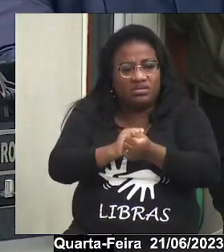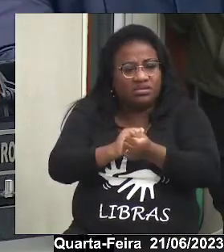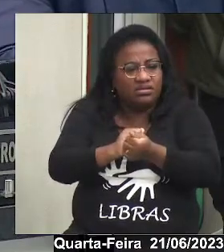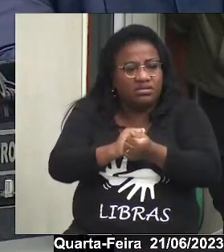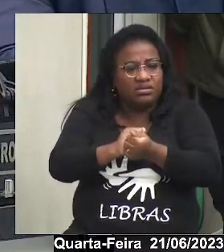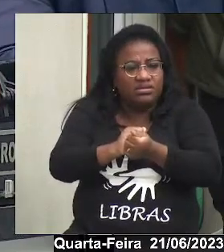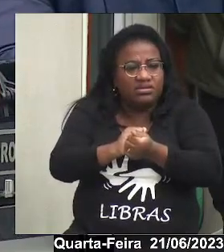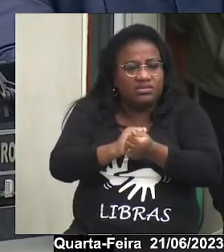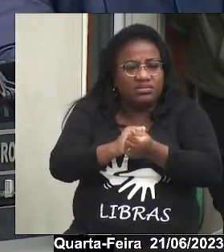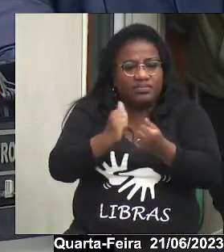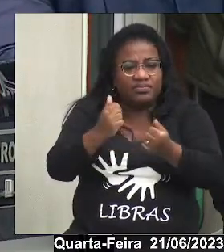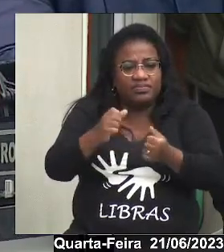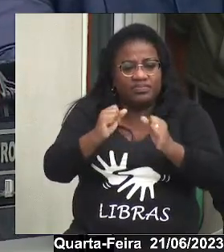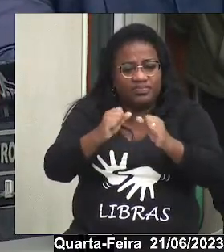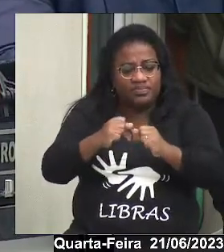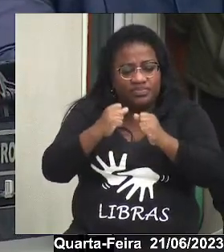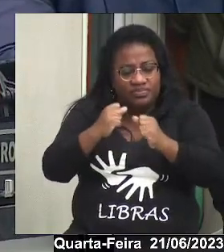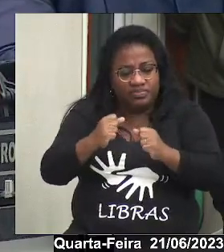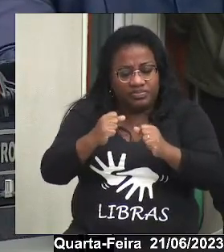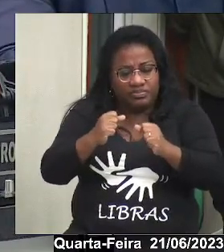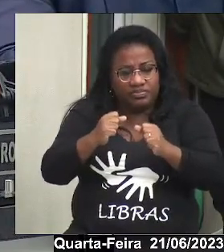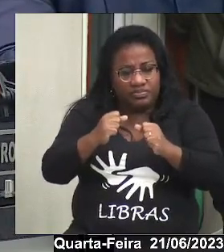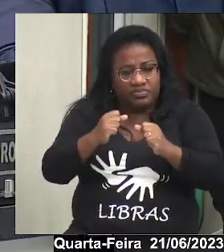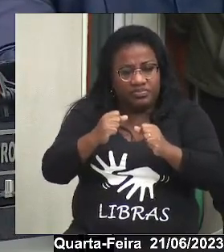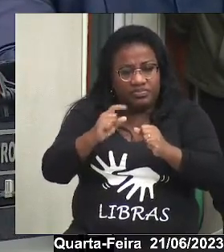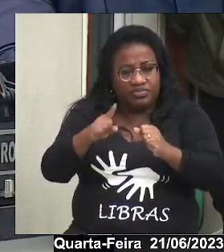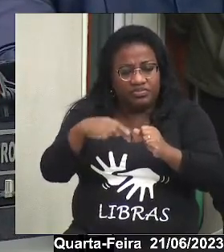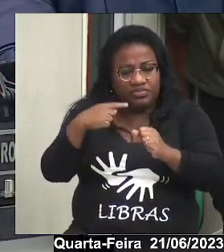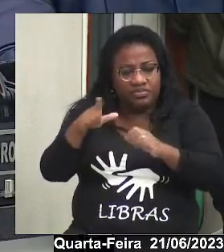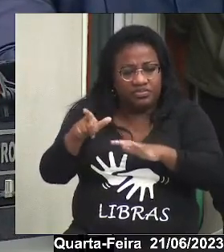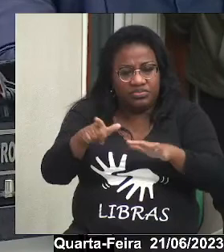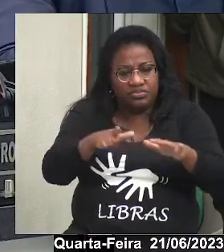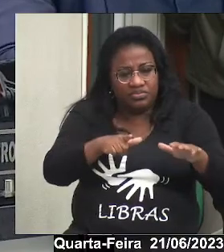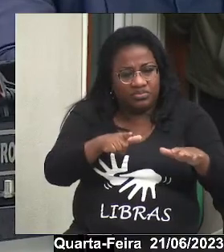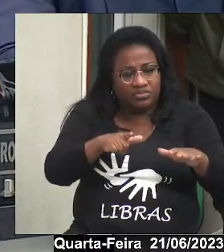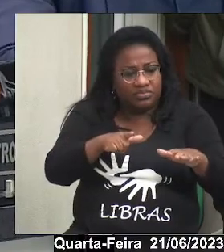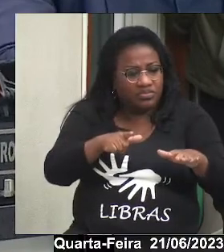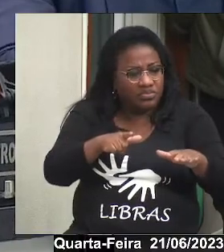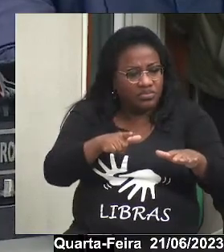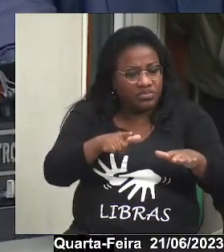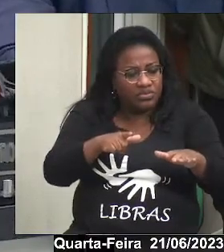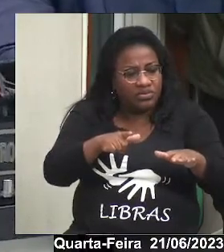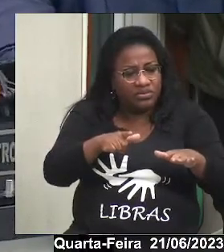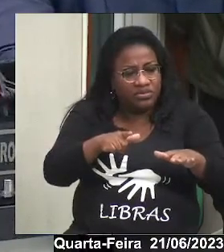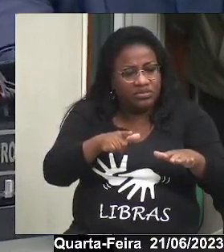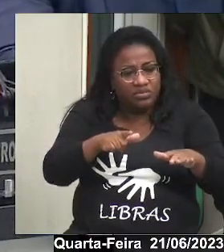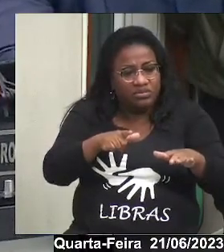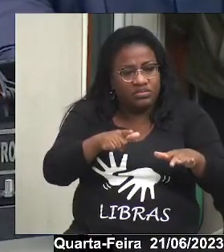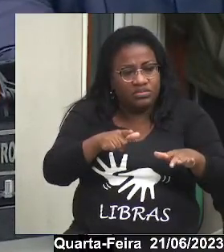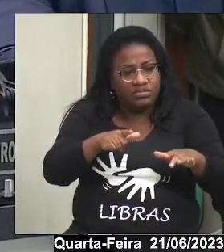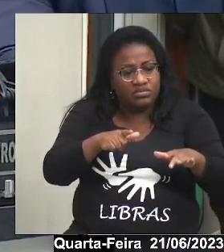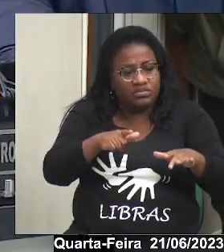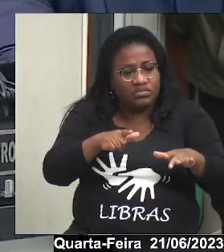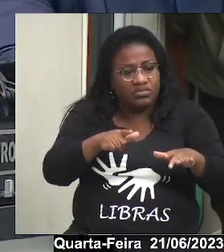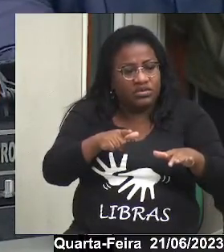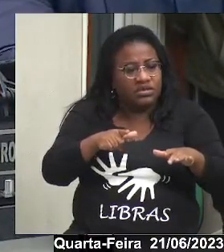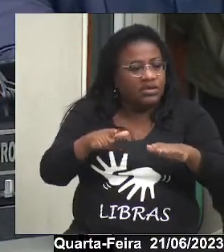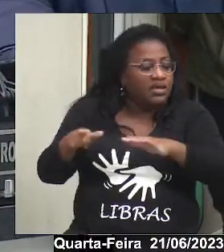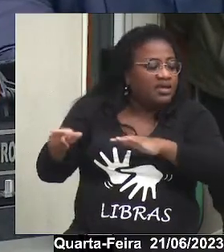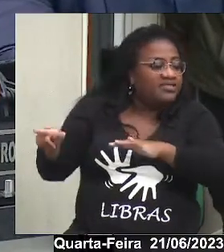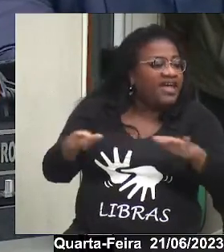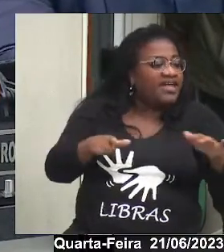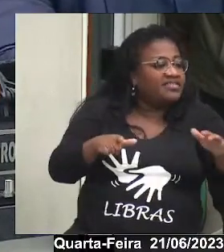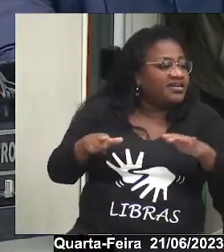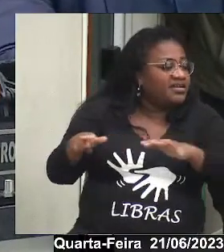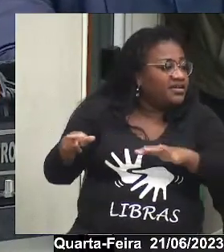na cidade. Nós vamos ter uma peneira na próxima semana, onde que vai estar sendo avaliado garotos que